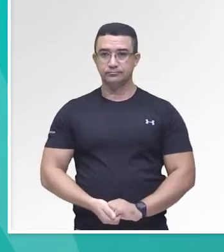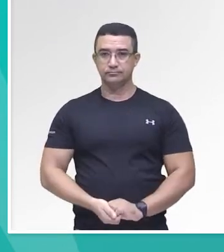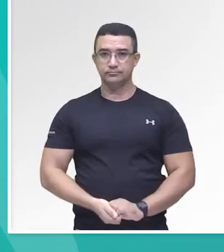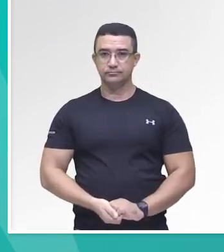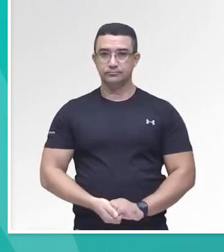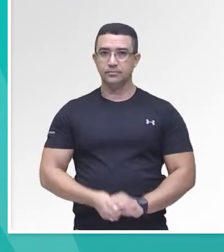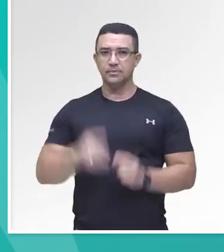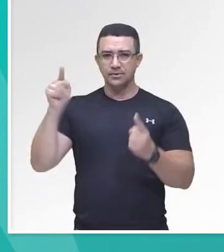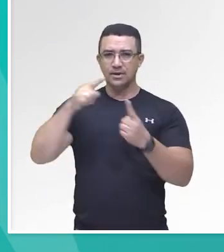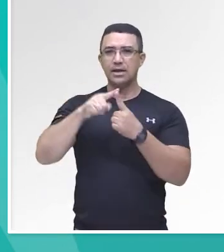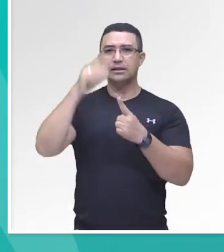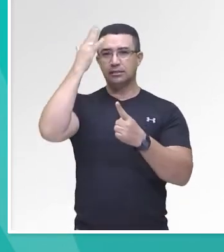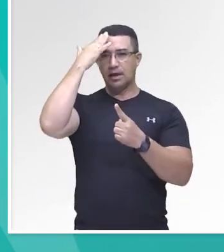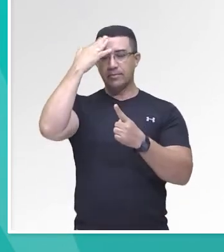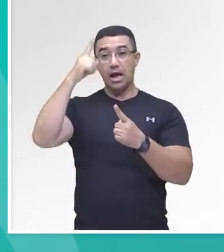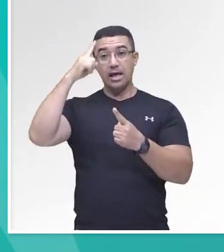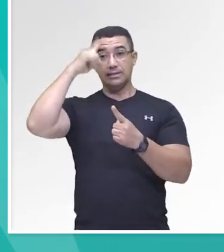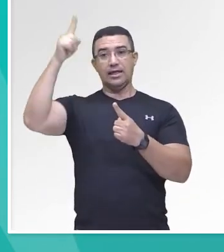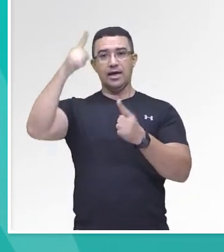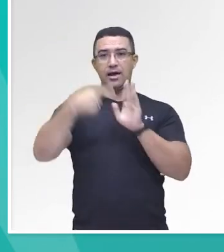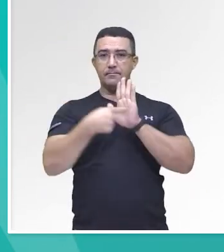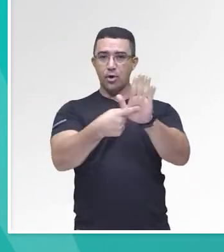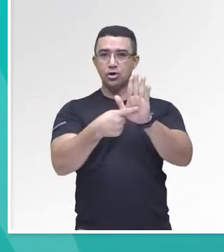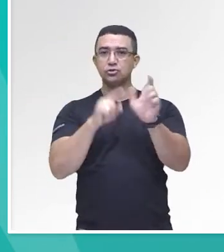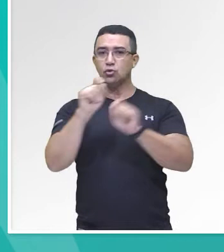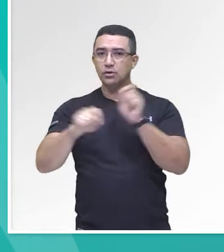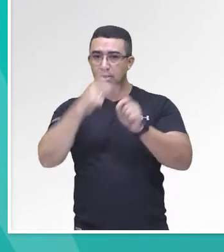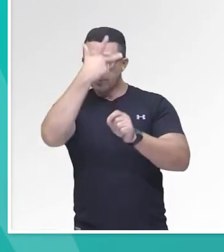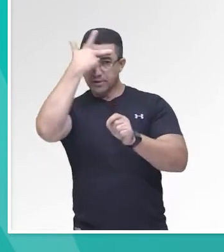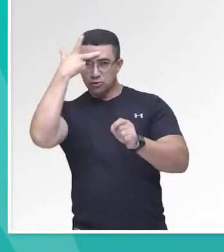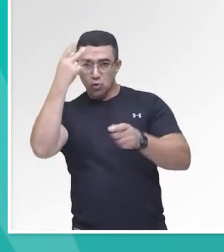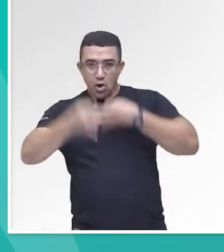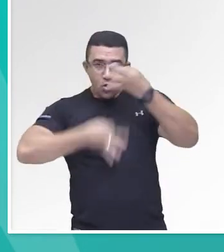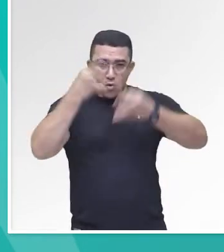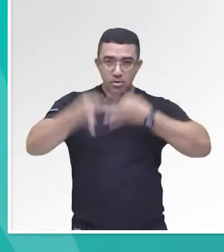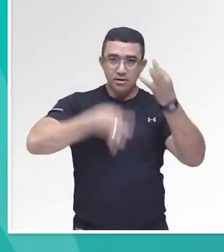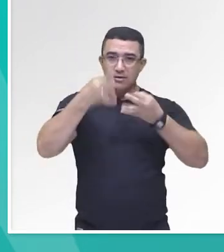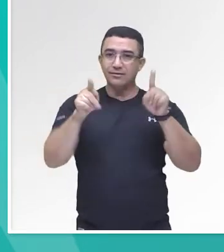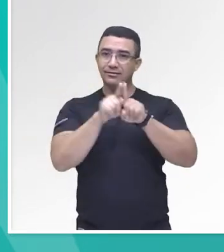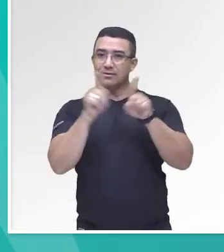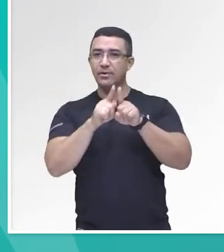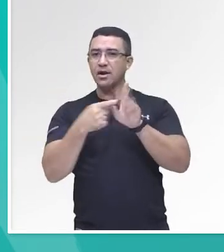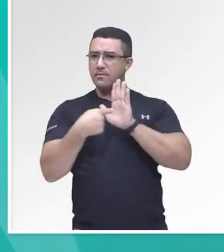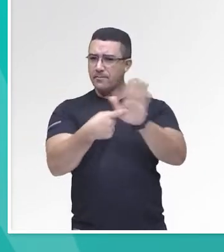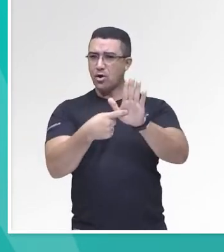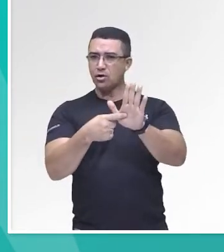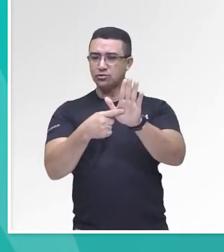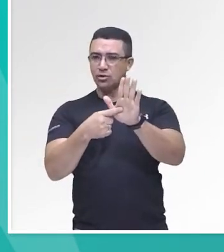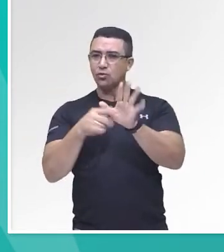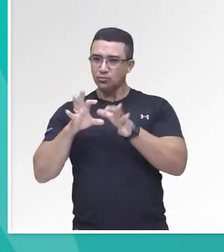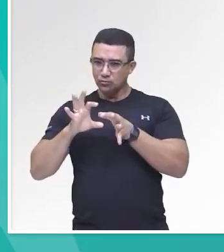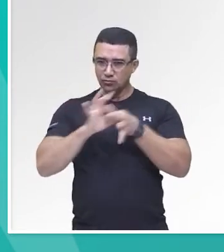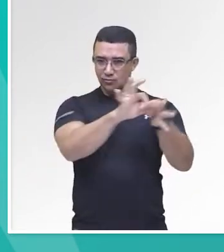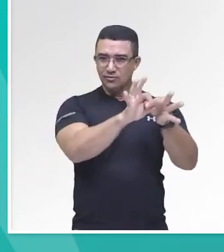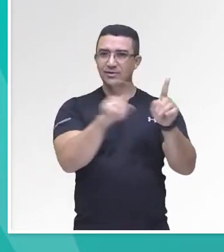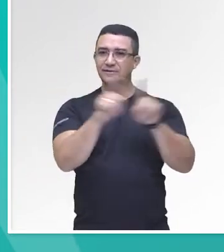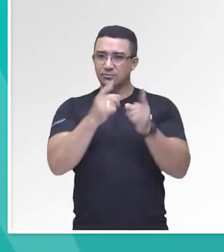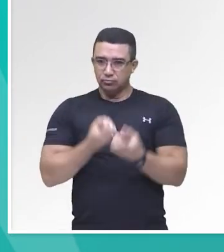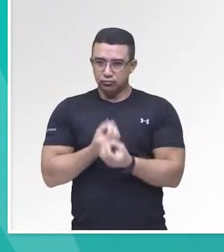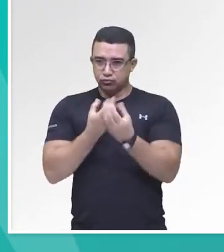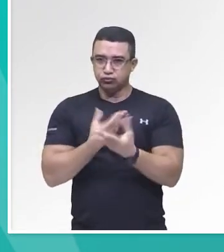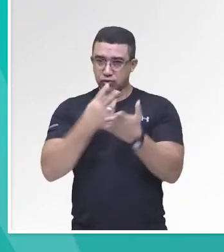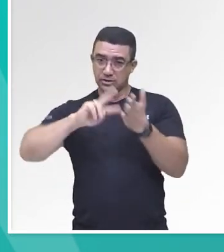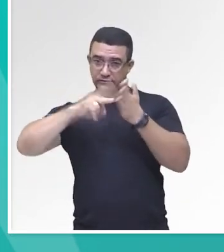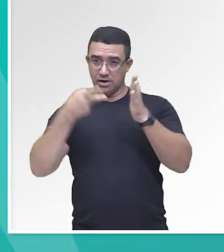Habilidade: identificar a ideia expressa por operadores argumentativos que estabelecem coesão e contribuem para a construção do sentido de um